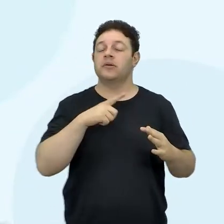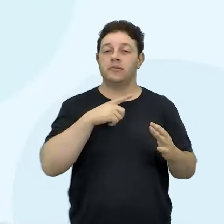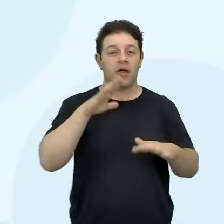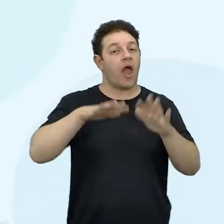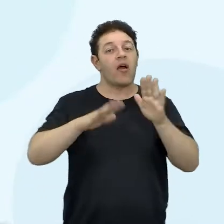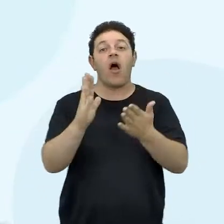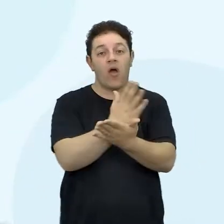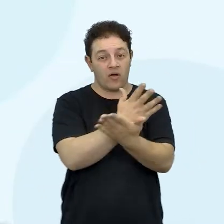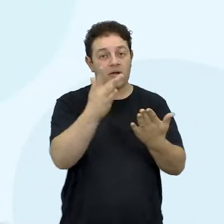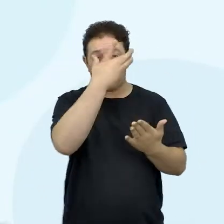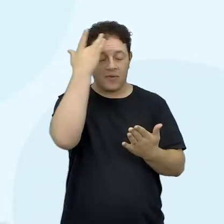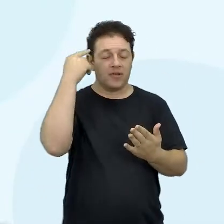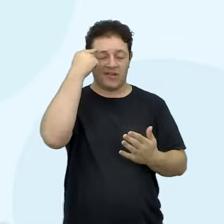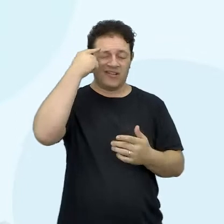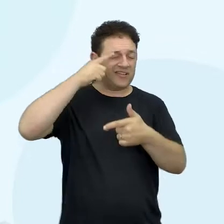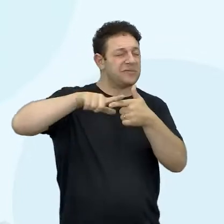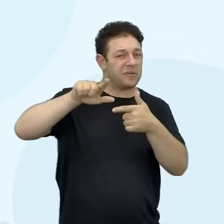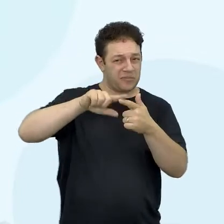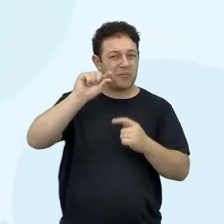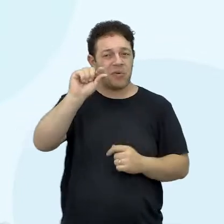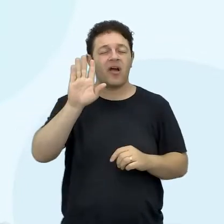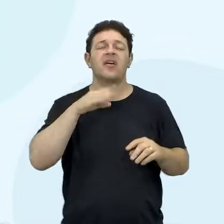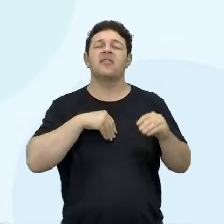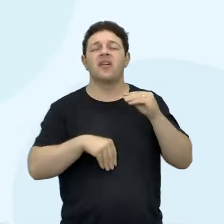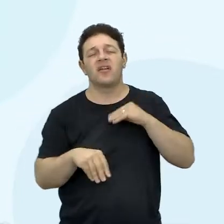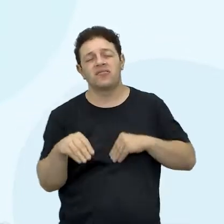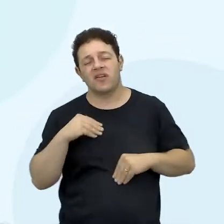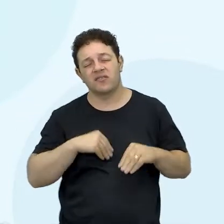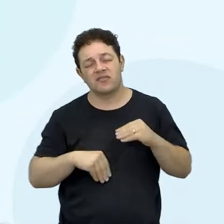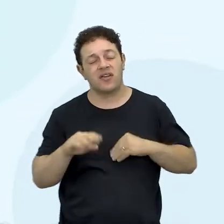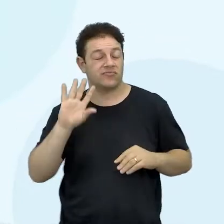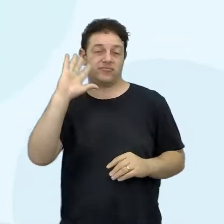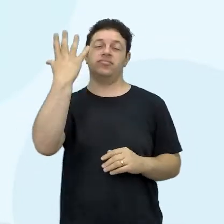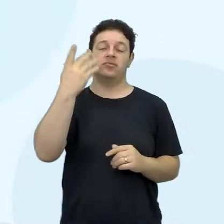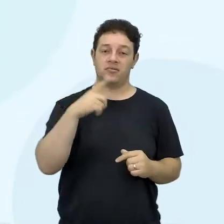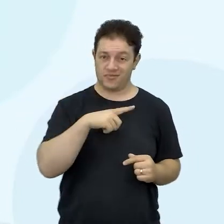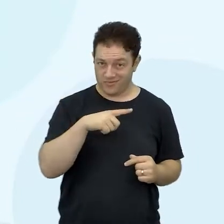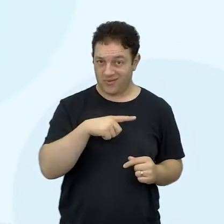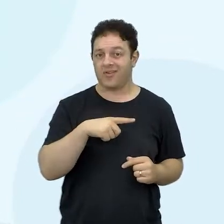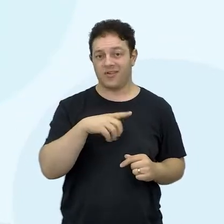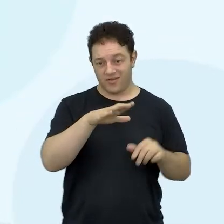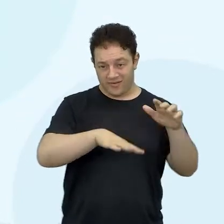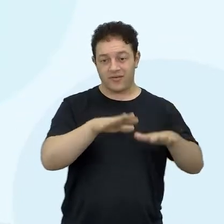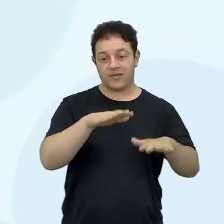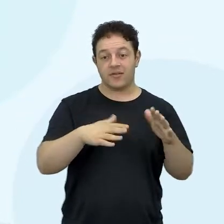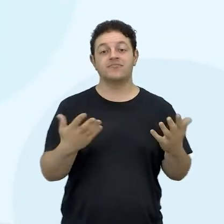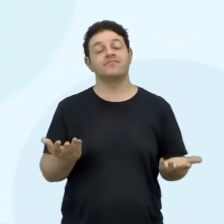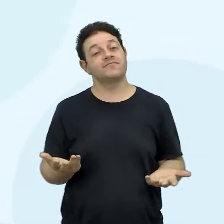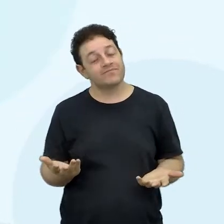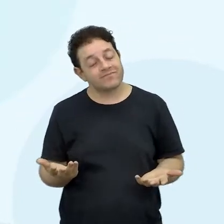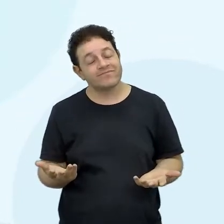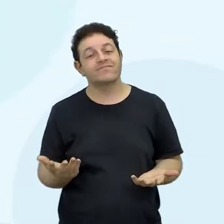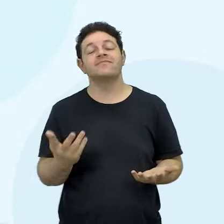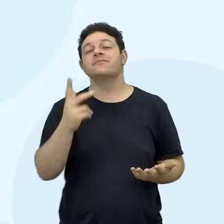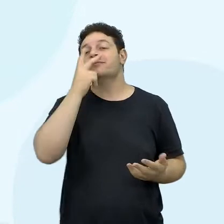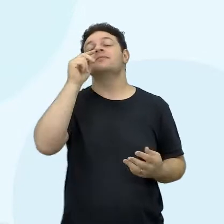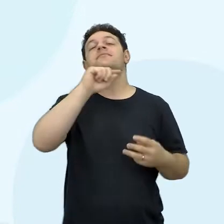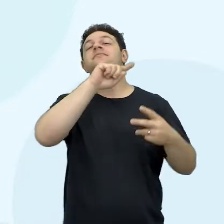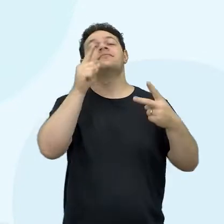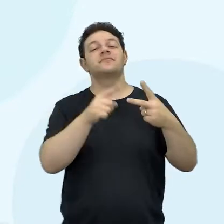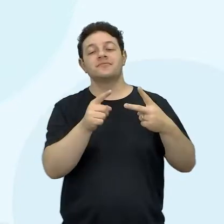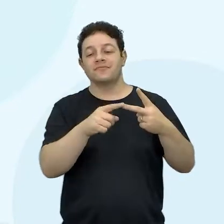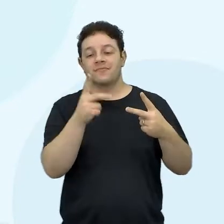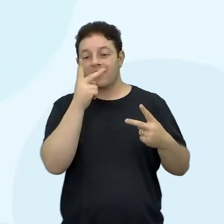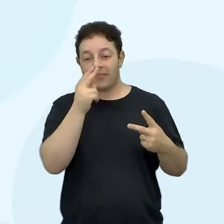vezes, problemas psicológicos, depressão. Então, a gente entra num estado, por exemplo, aí que a gente